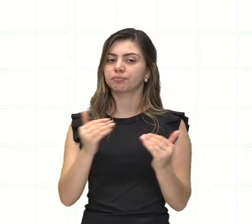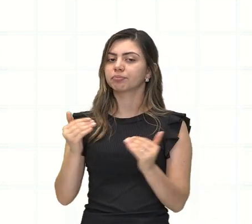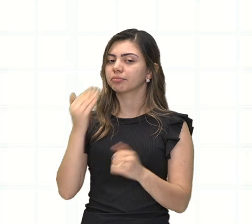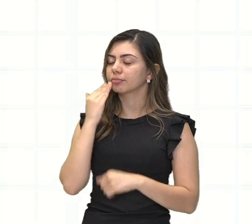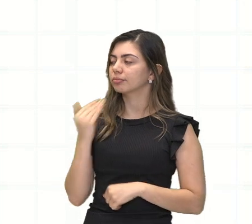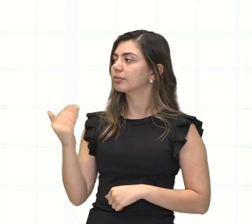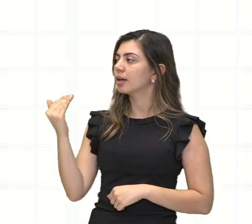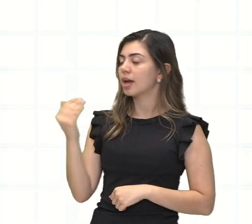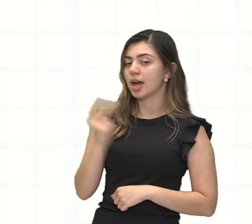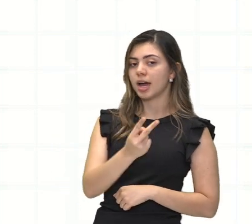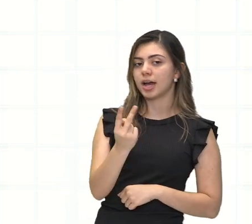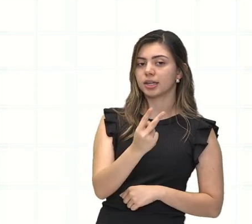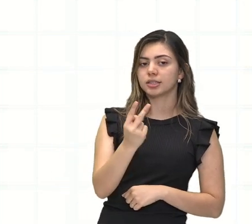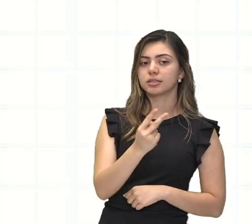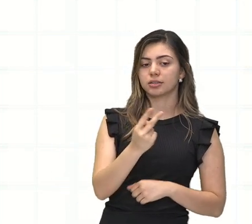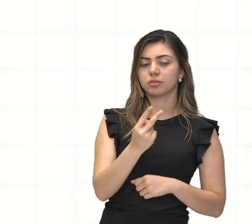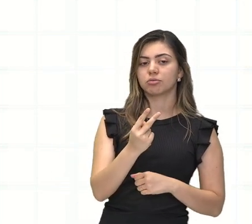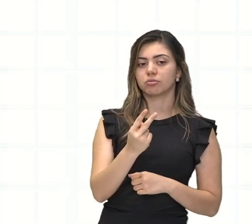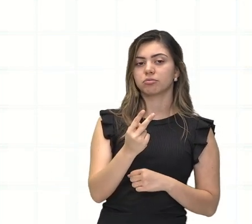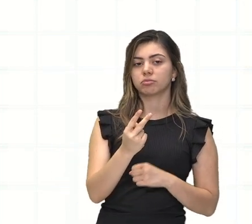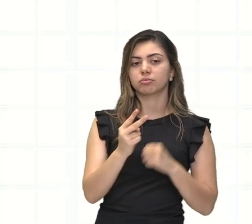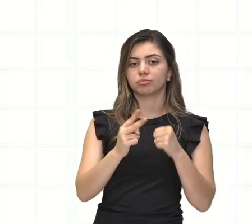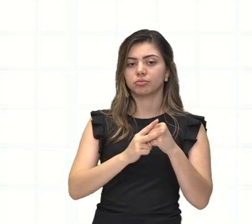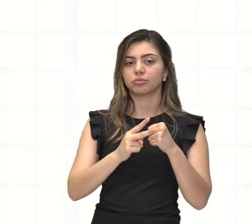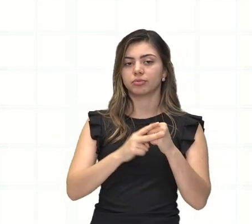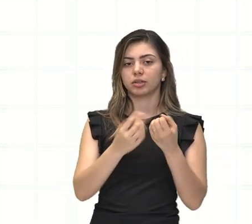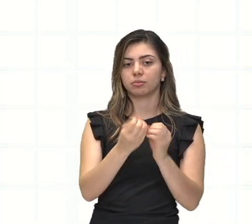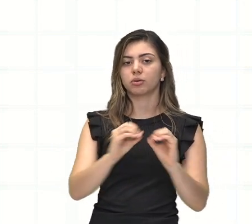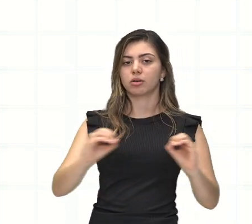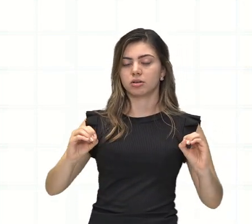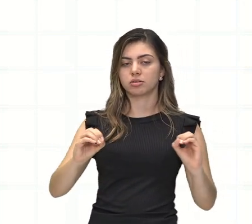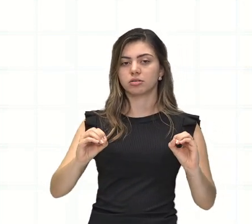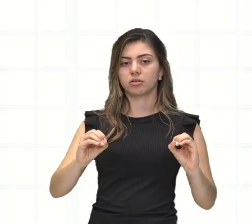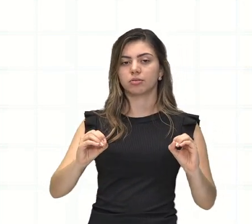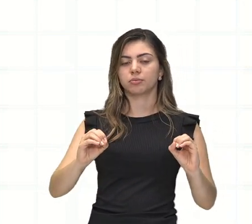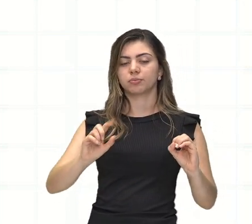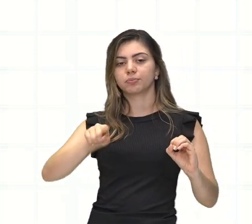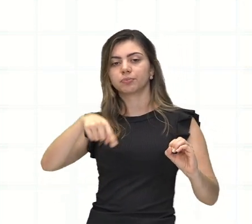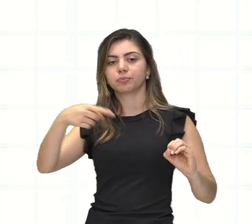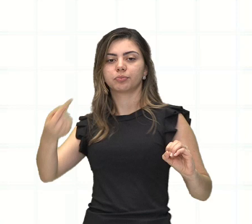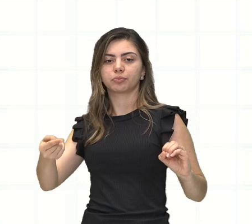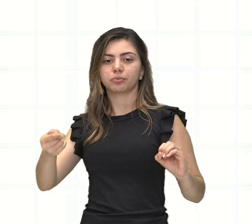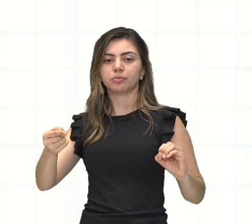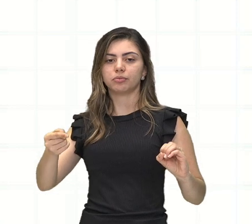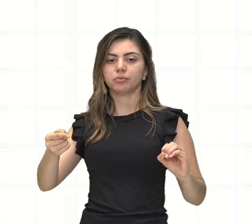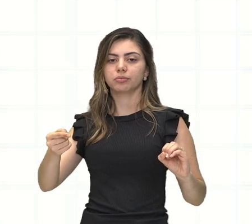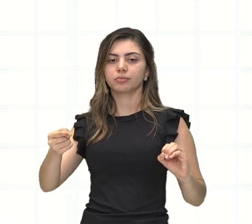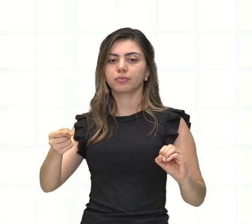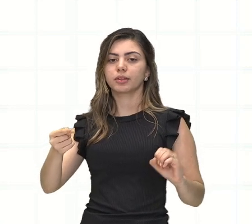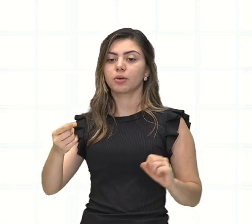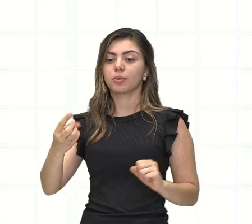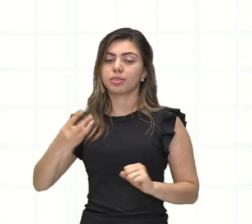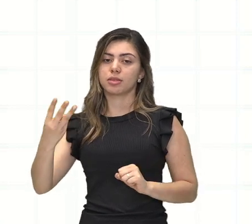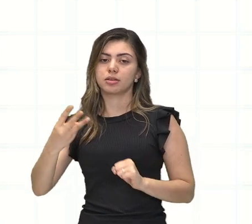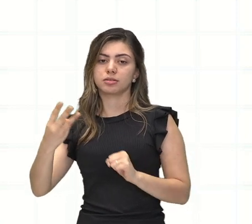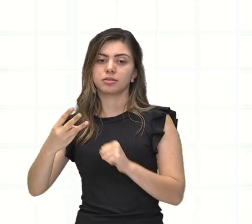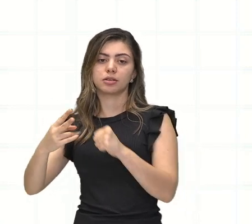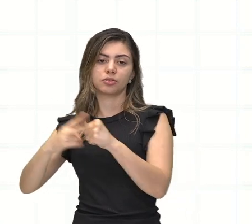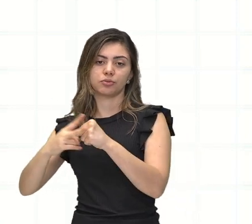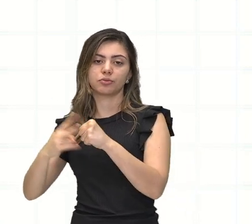segunda oração, ok? Esse verbo vai simbolizar